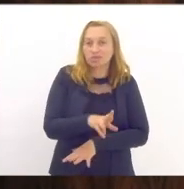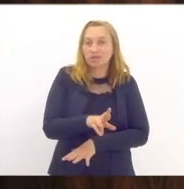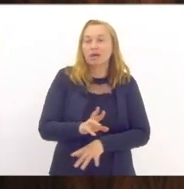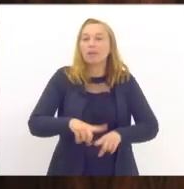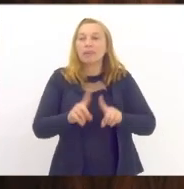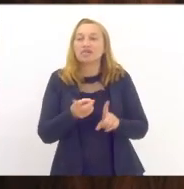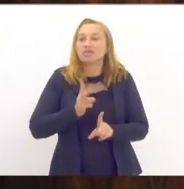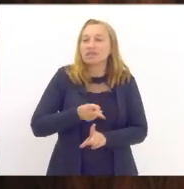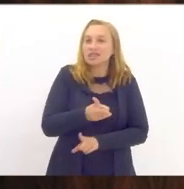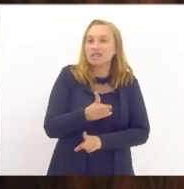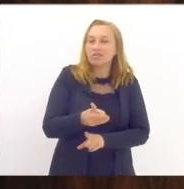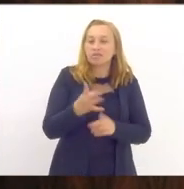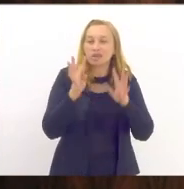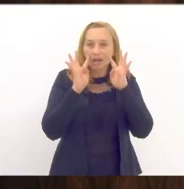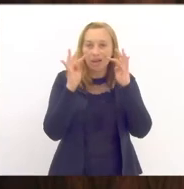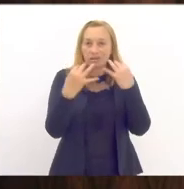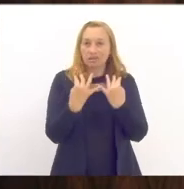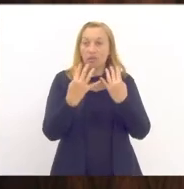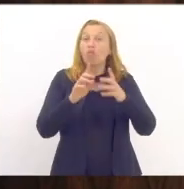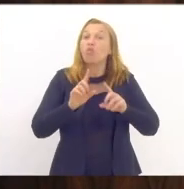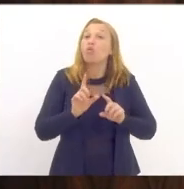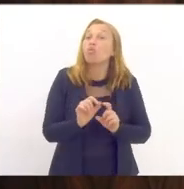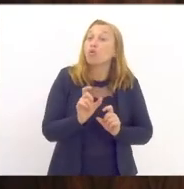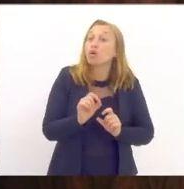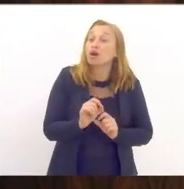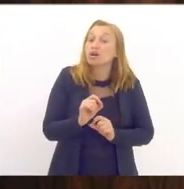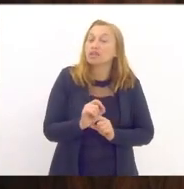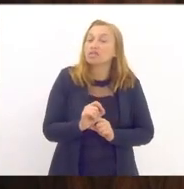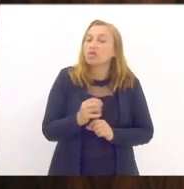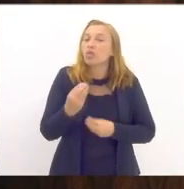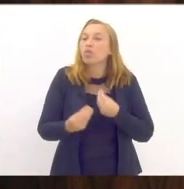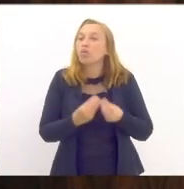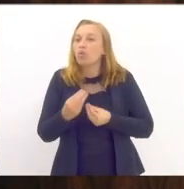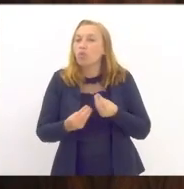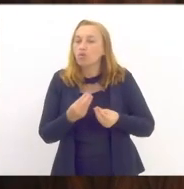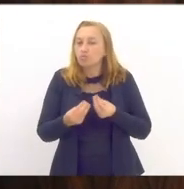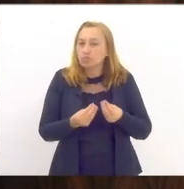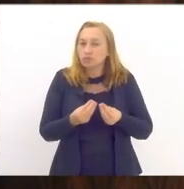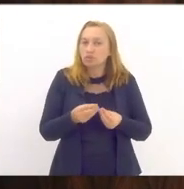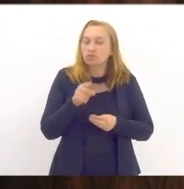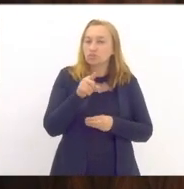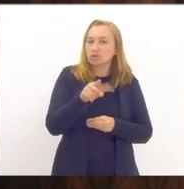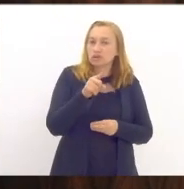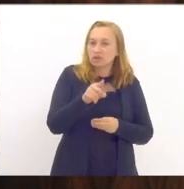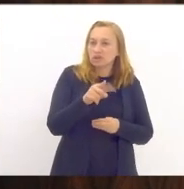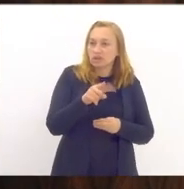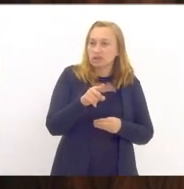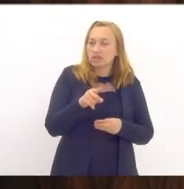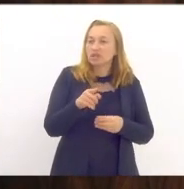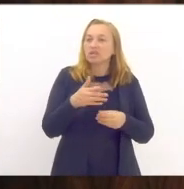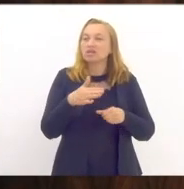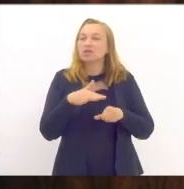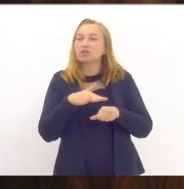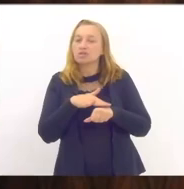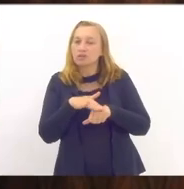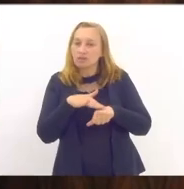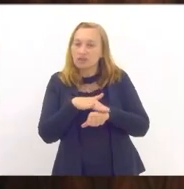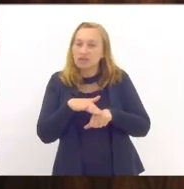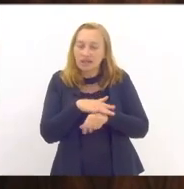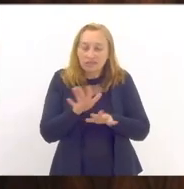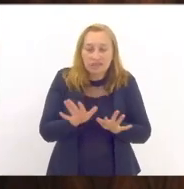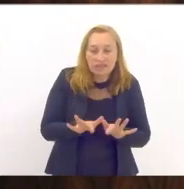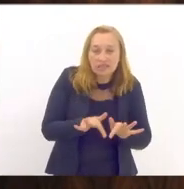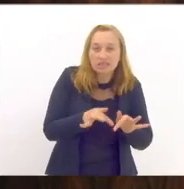o que sempre me chamou atenção foi a maneira cordial, cordata, gentil e